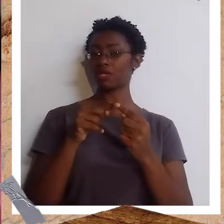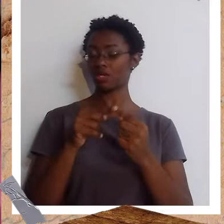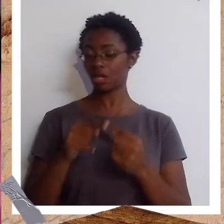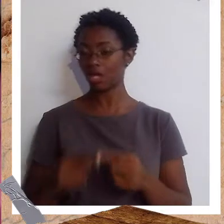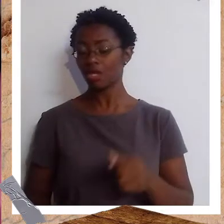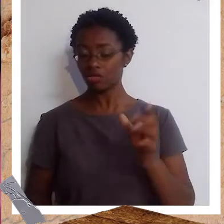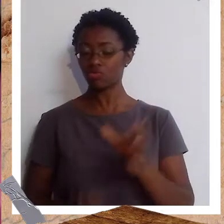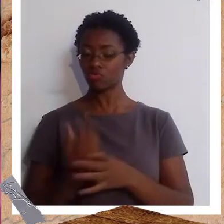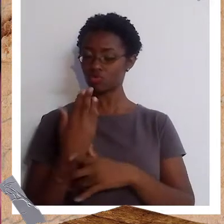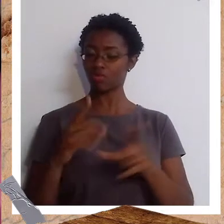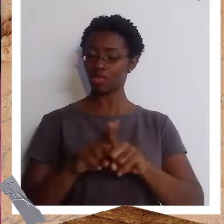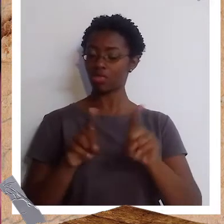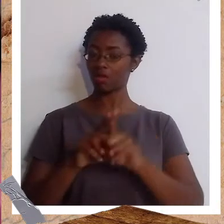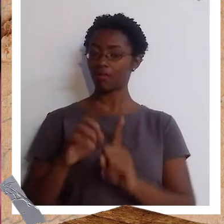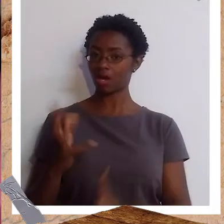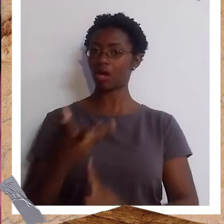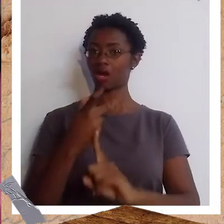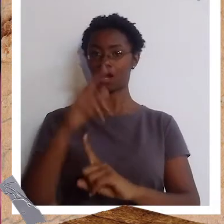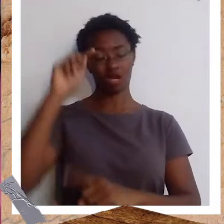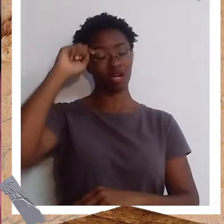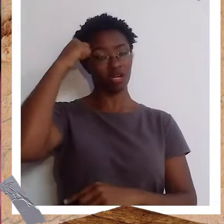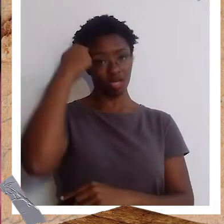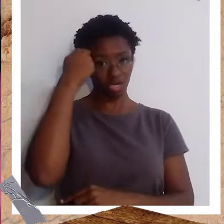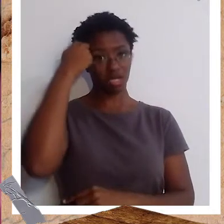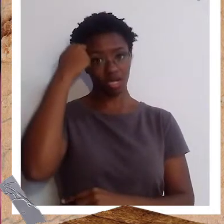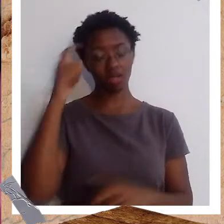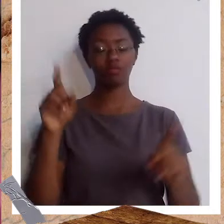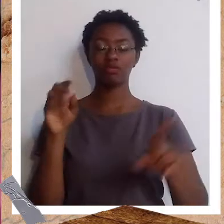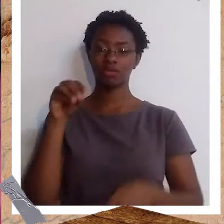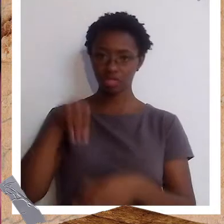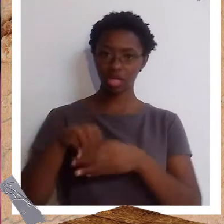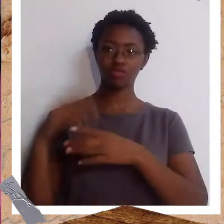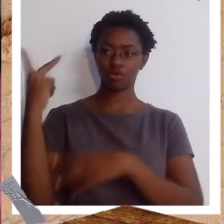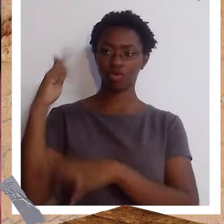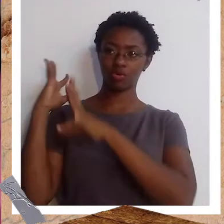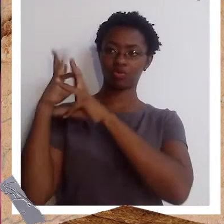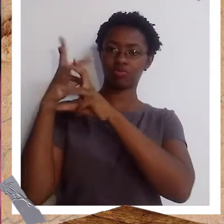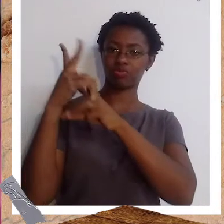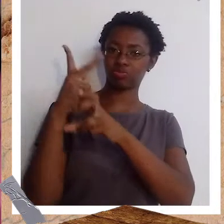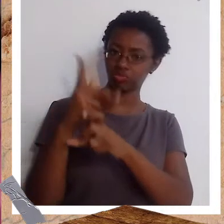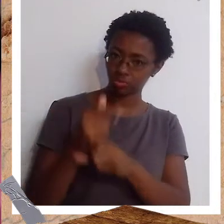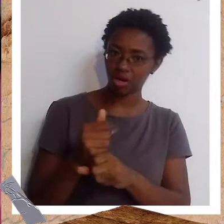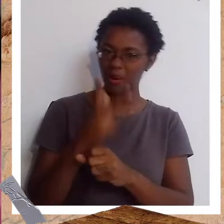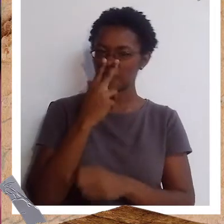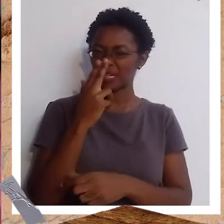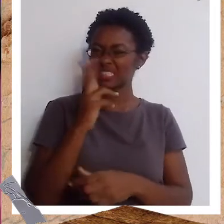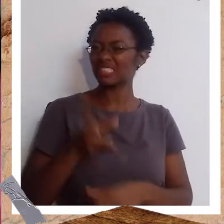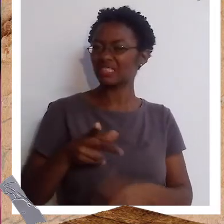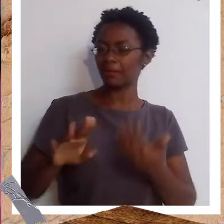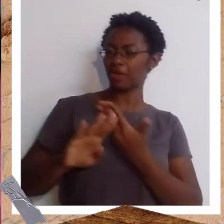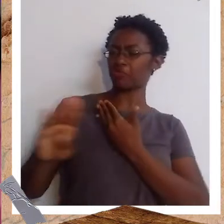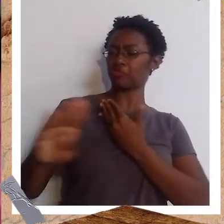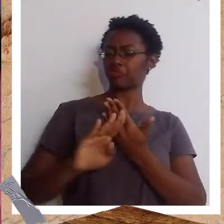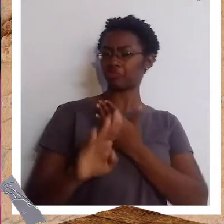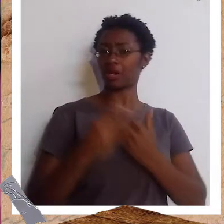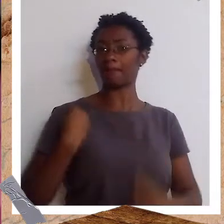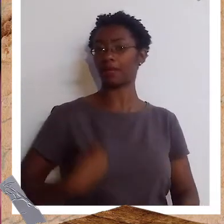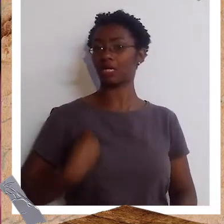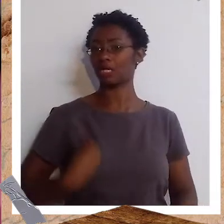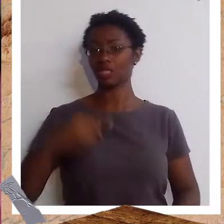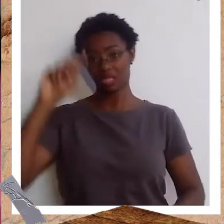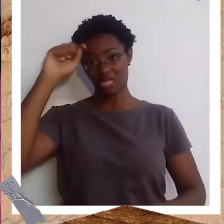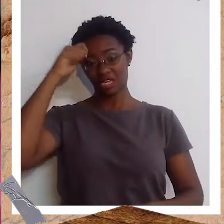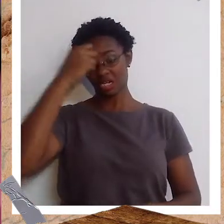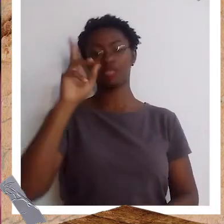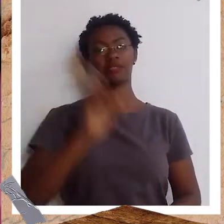visuais, negros e negras, na historiografia da arte brasileira, né? Eles sempre se inscrevem pela margem. A presença negra na história desse país sempre